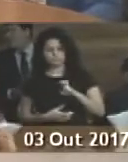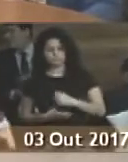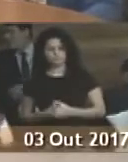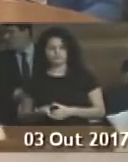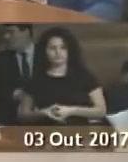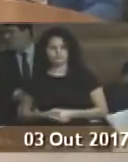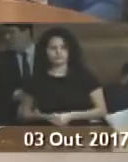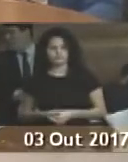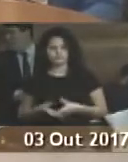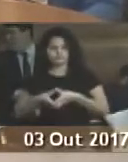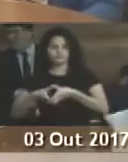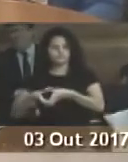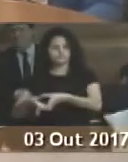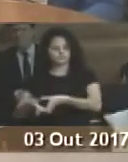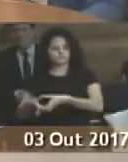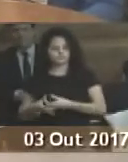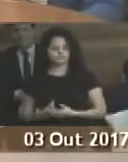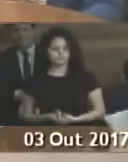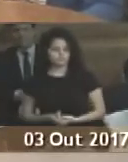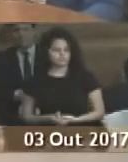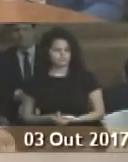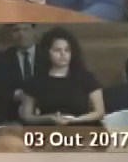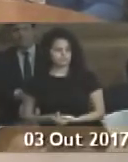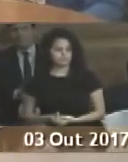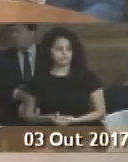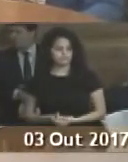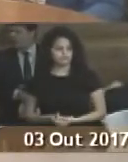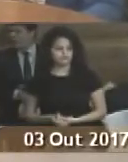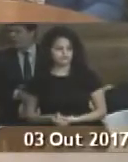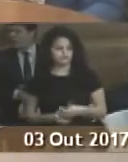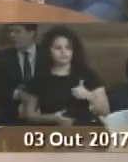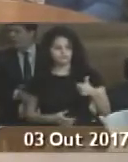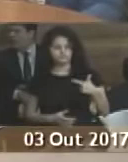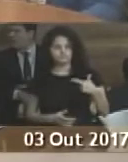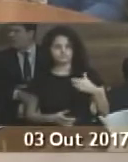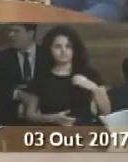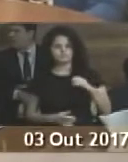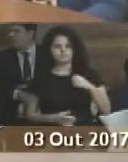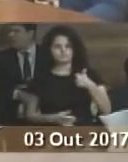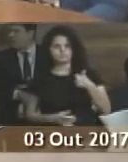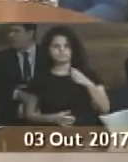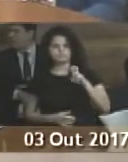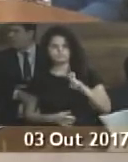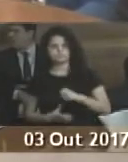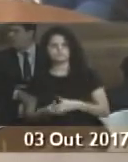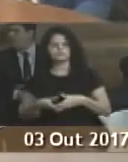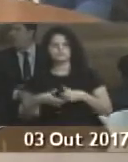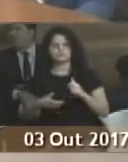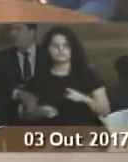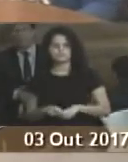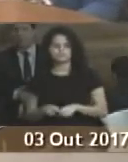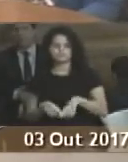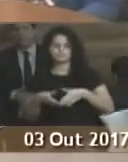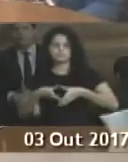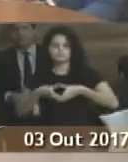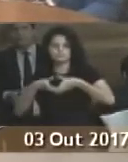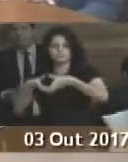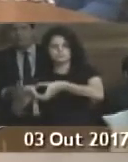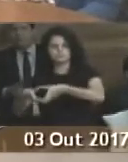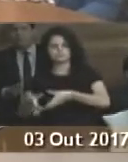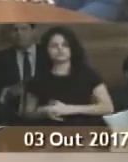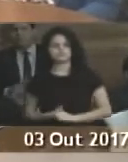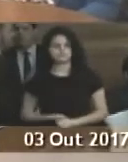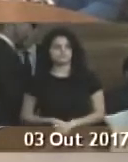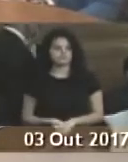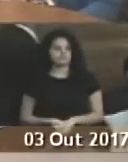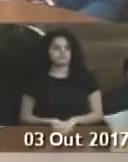Brasileiro de canoagem oceânica sênior. Em 2015, campeão do Campeonato Brasileiro Oceânico Sprint Open.